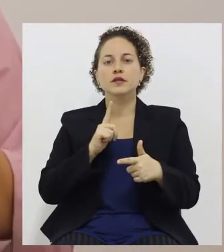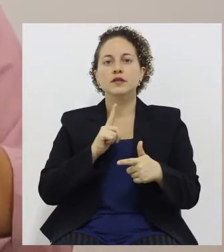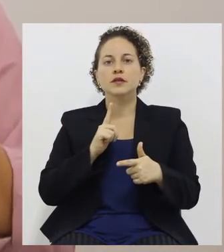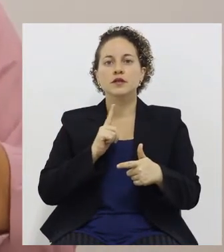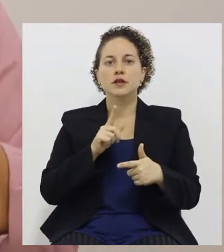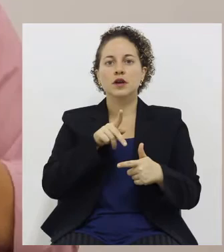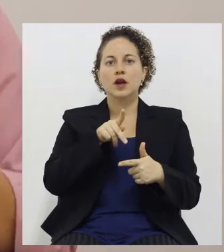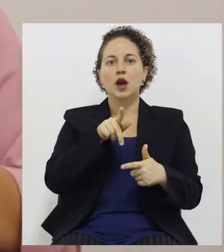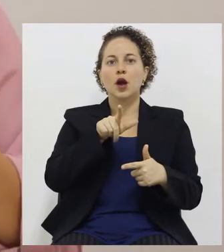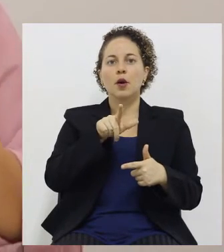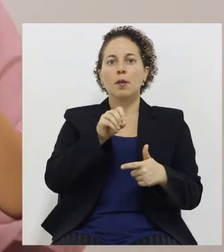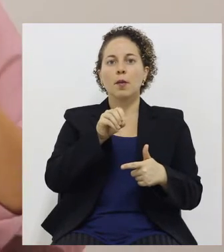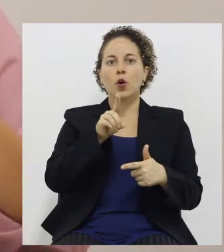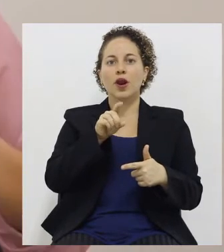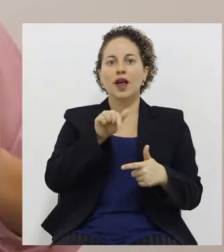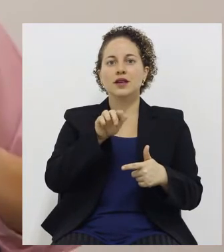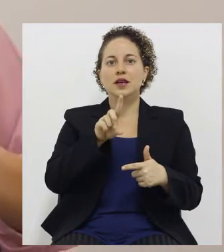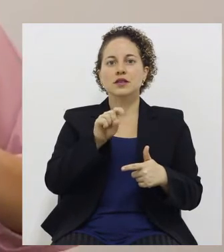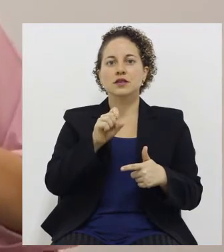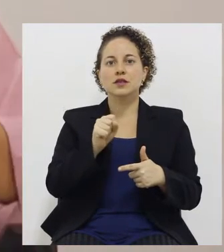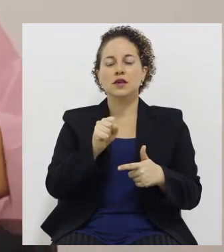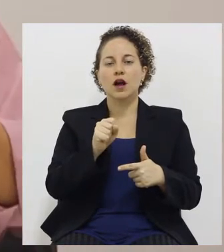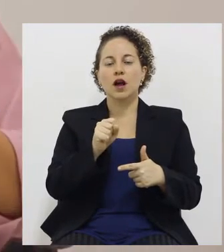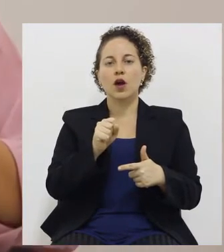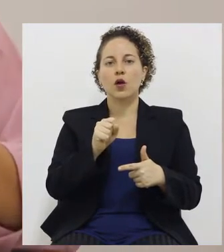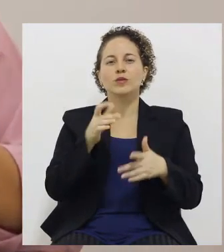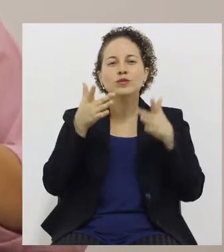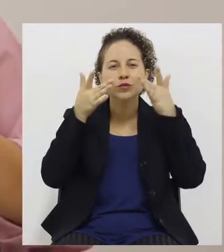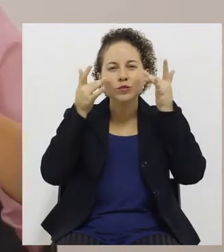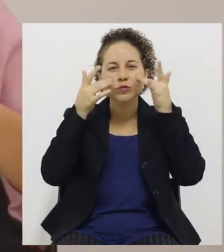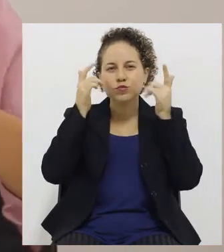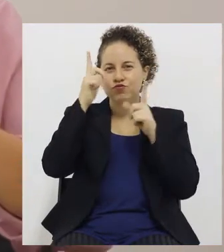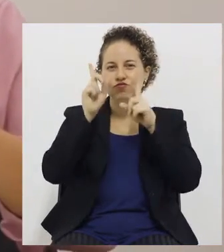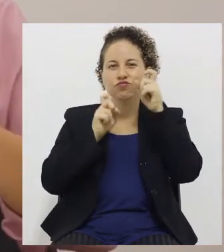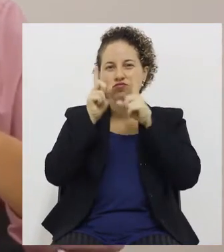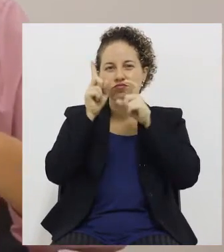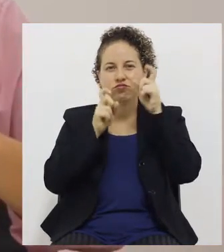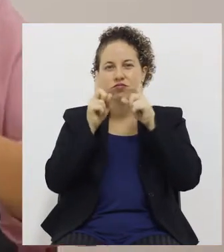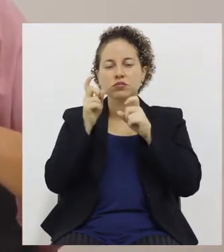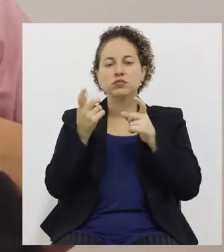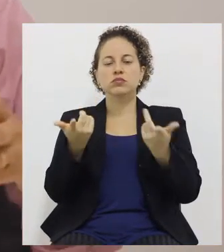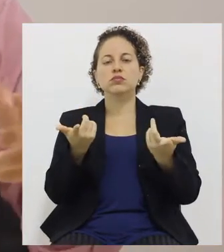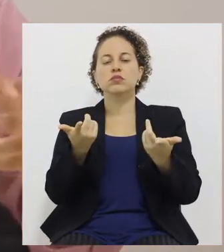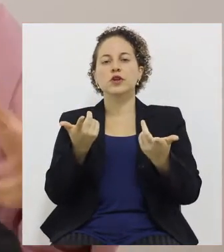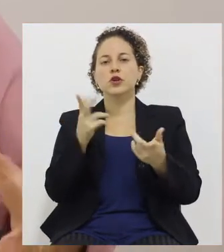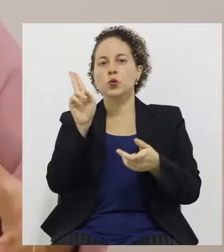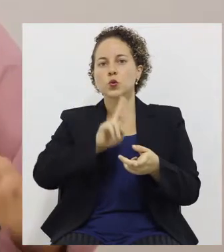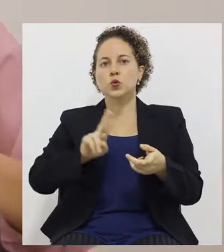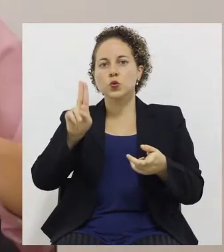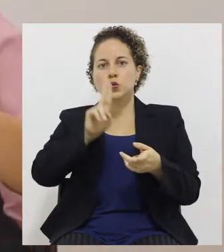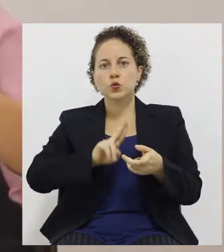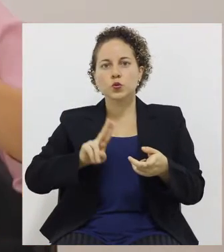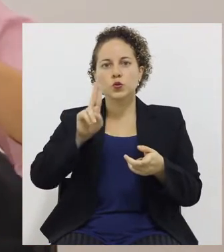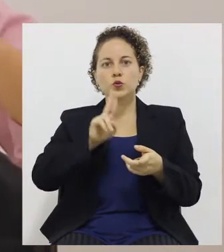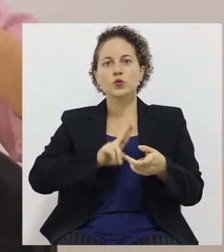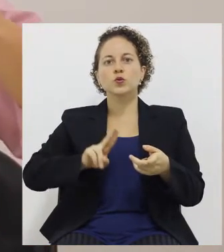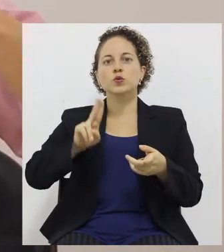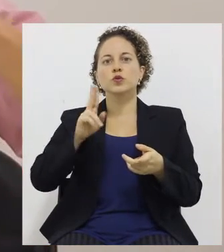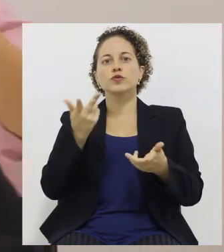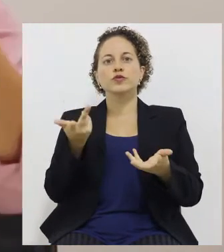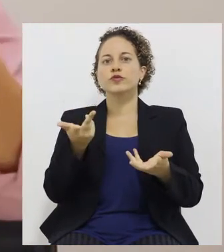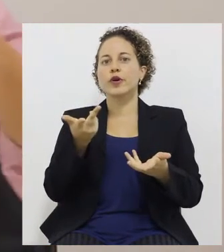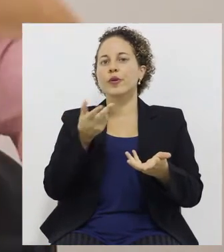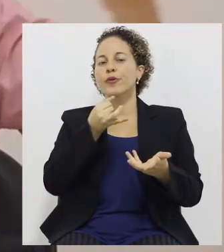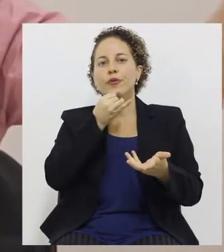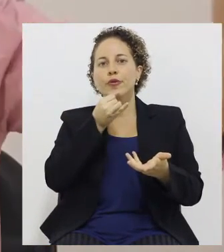chamam de polarização melodramática. Quando um indivíduo, que pode se utilizar de outros artifícios,